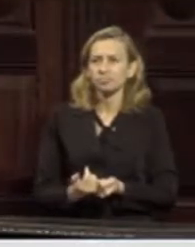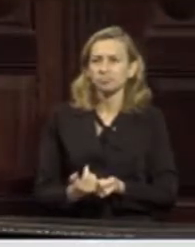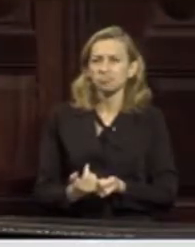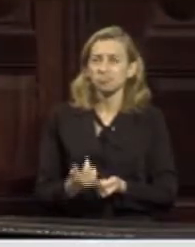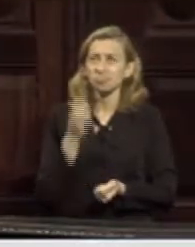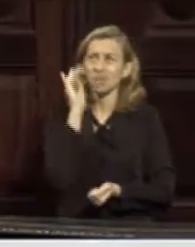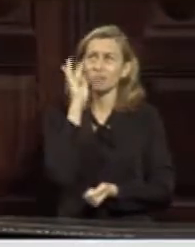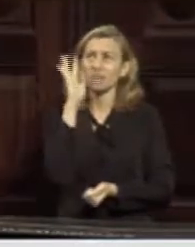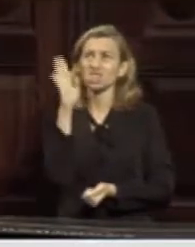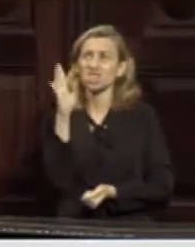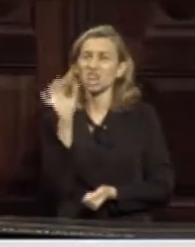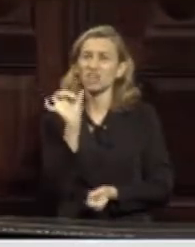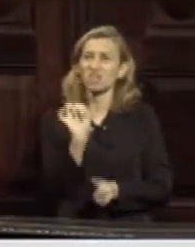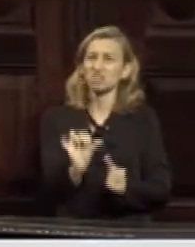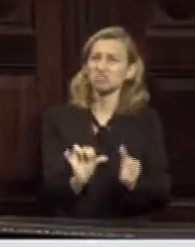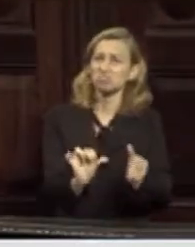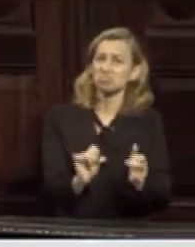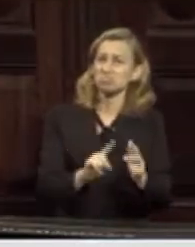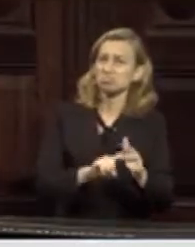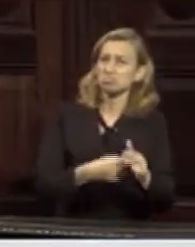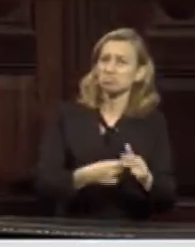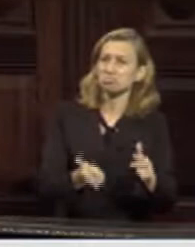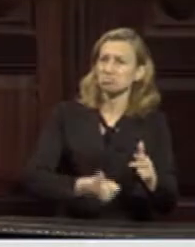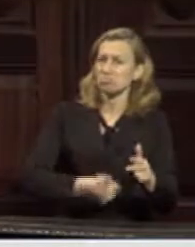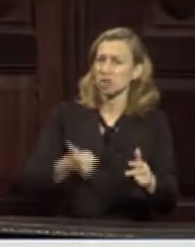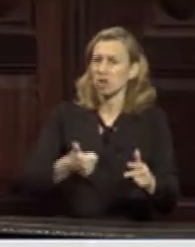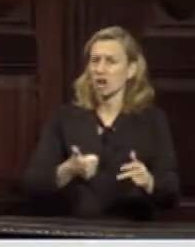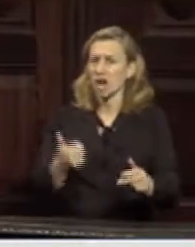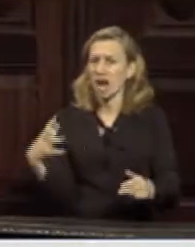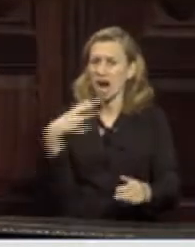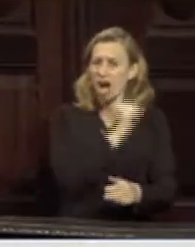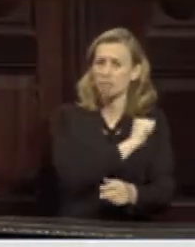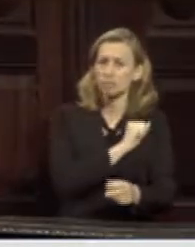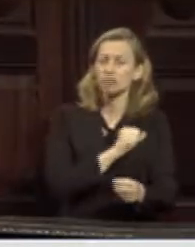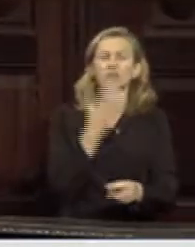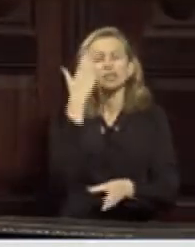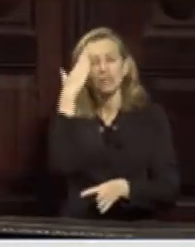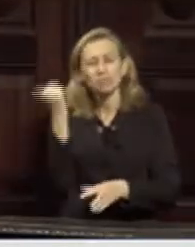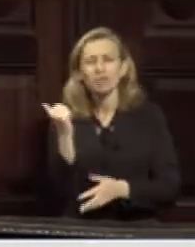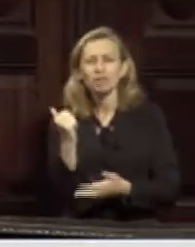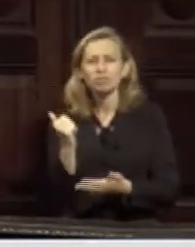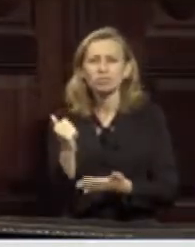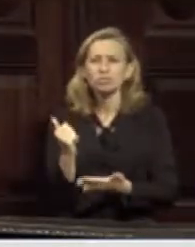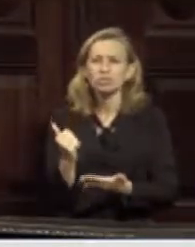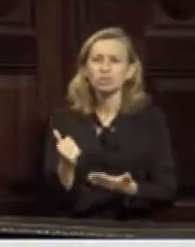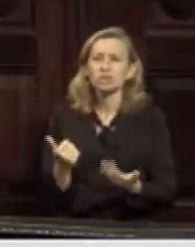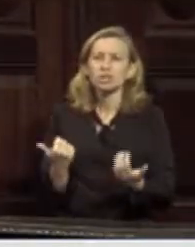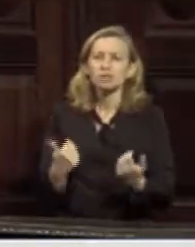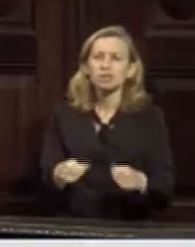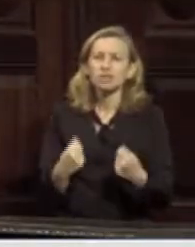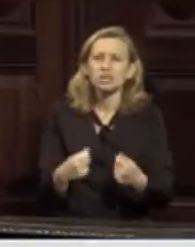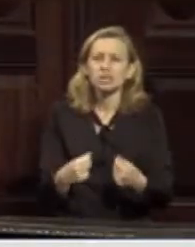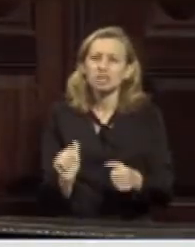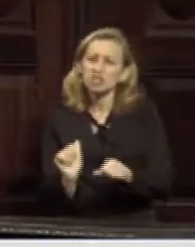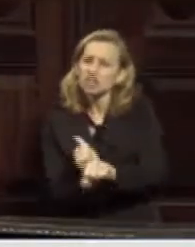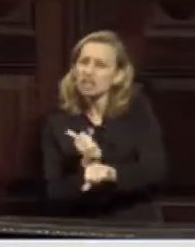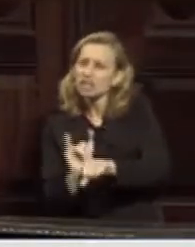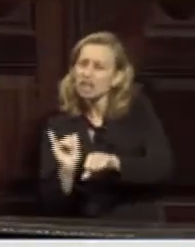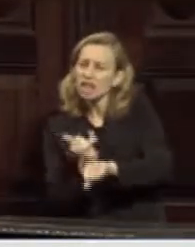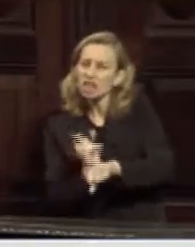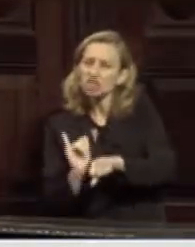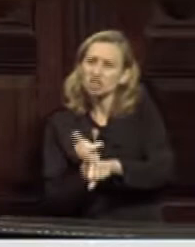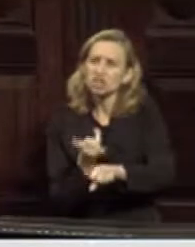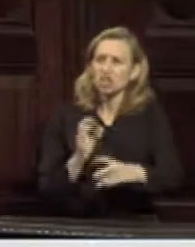quadro como um passe de mágica do dia e da noite. Sabemos que são necessários investimentos profundos, uma